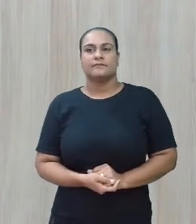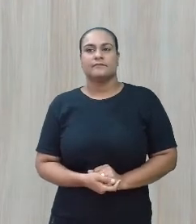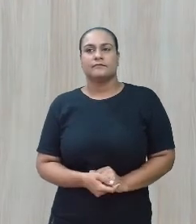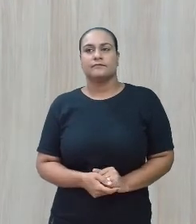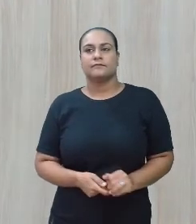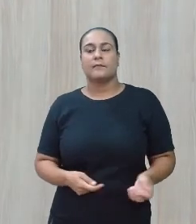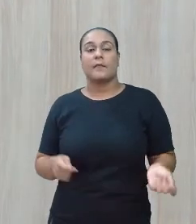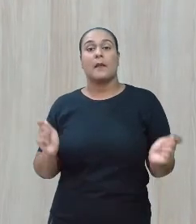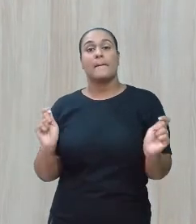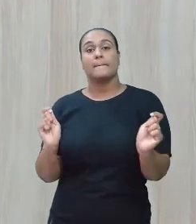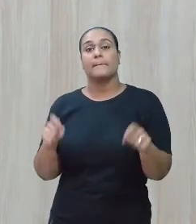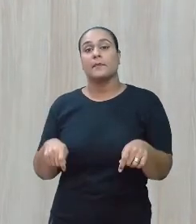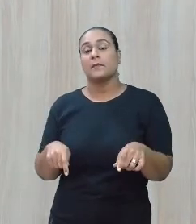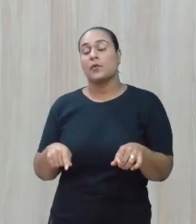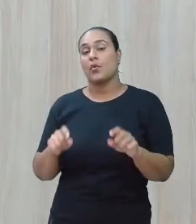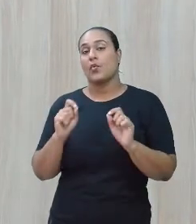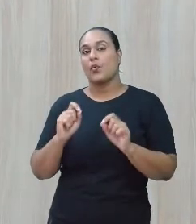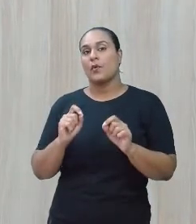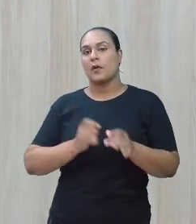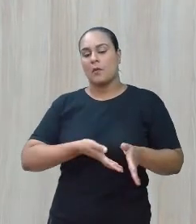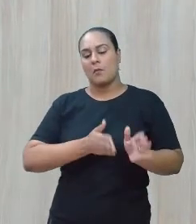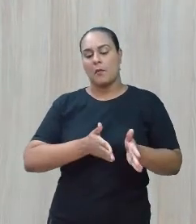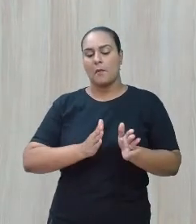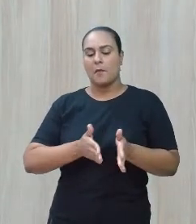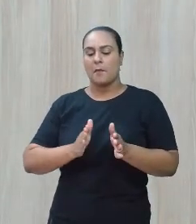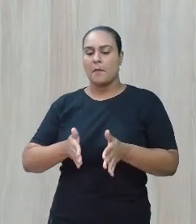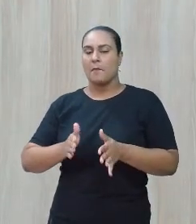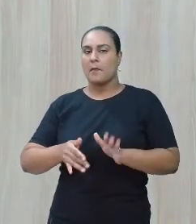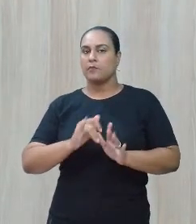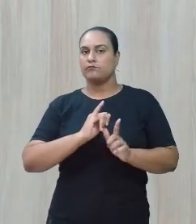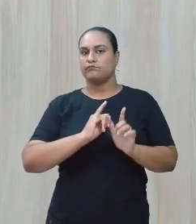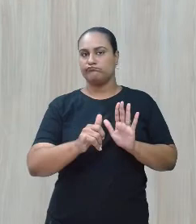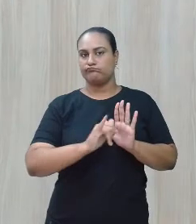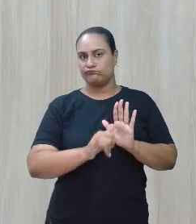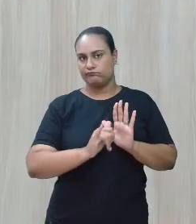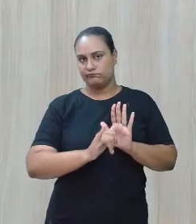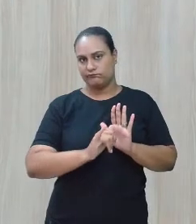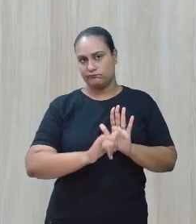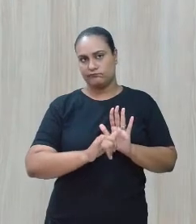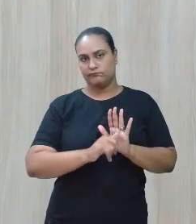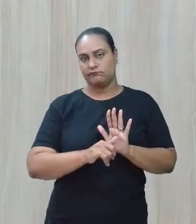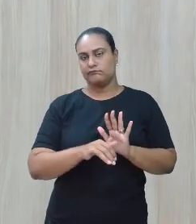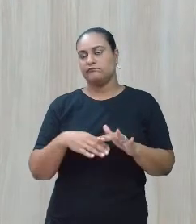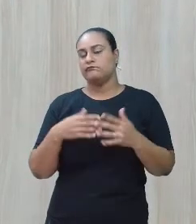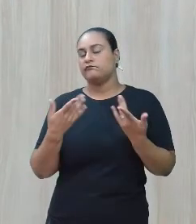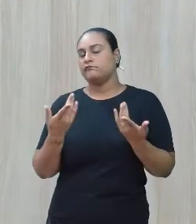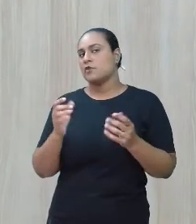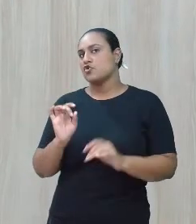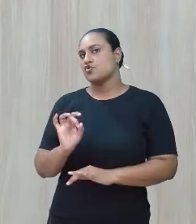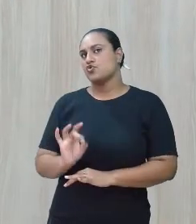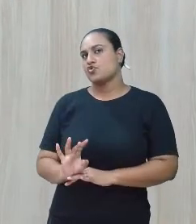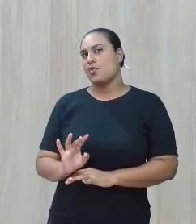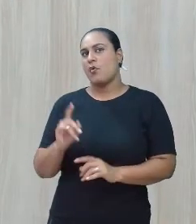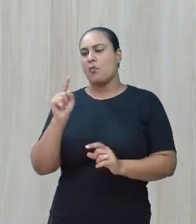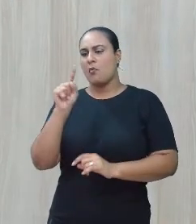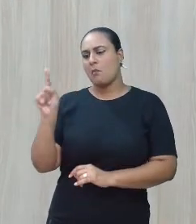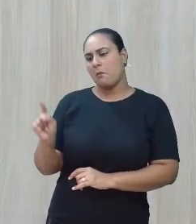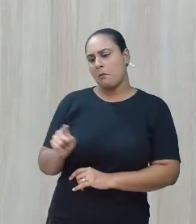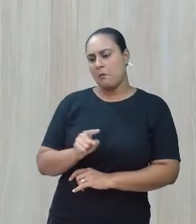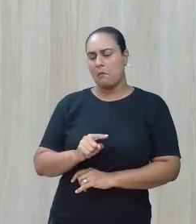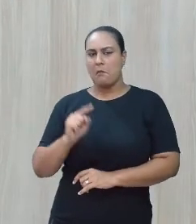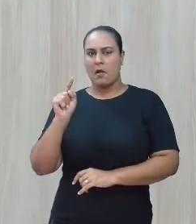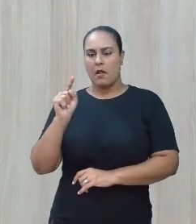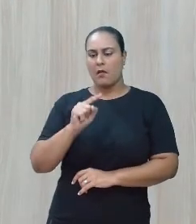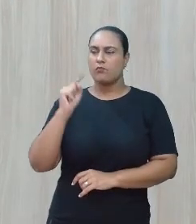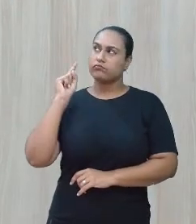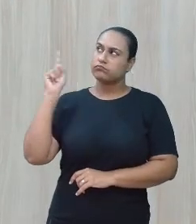Também podem possuir uma sequência narrativa. Não é? Então, a charge ela pode ser apenas como um balãozinho, não